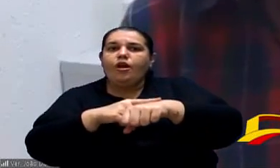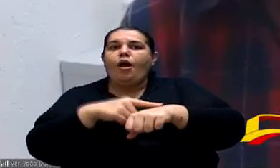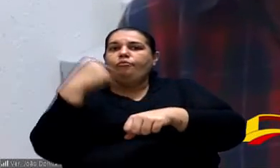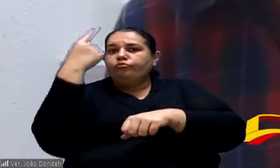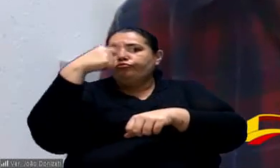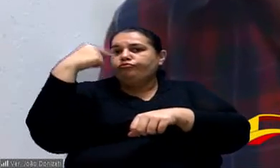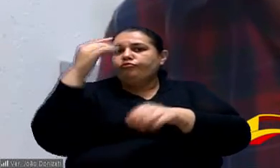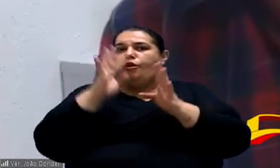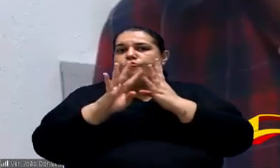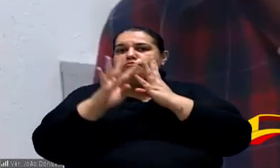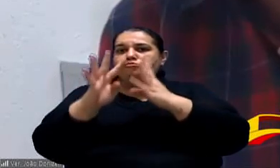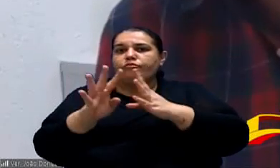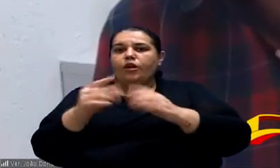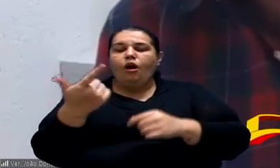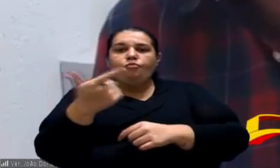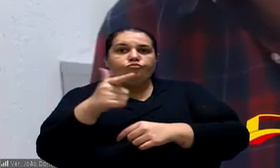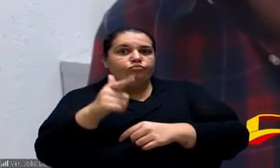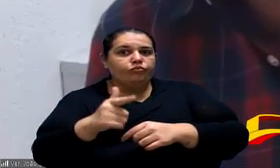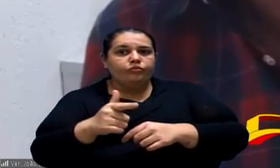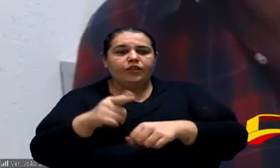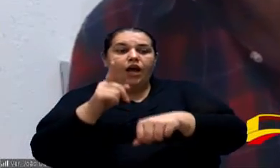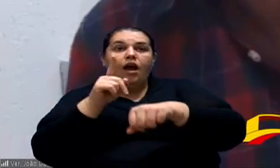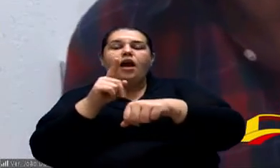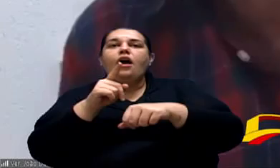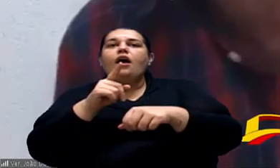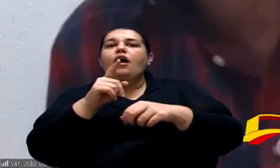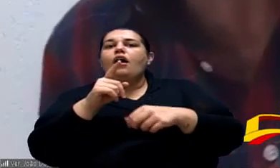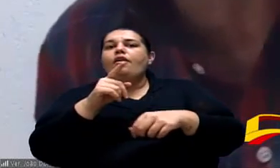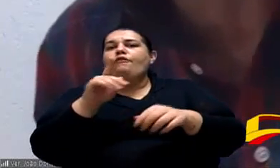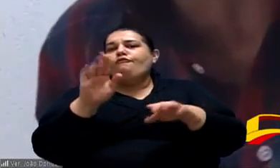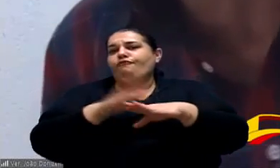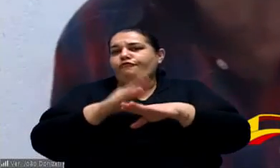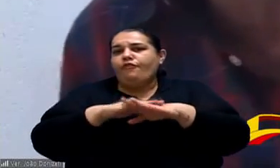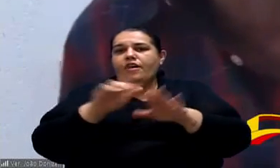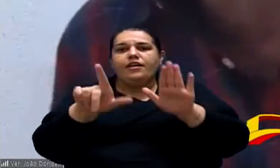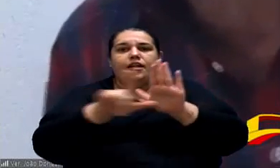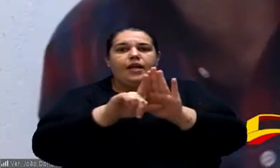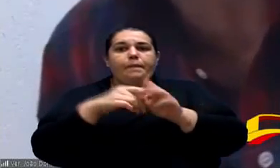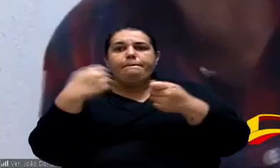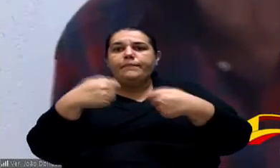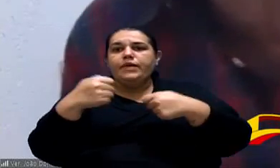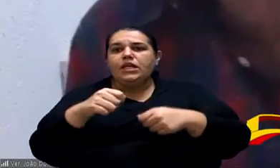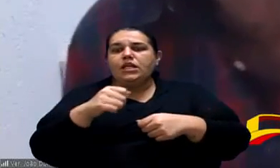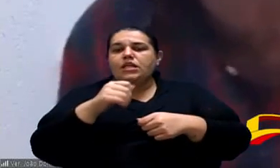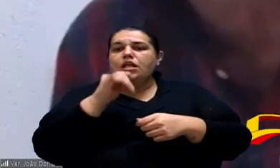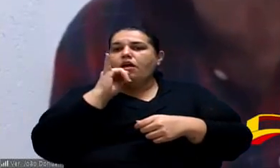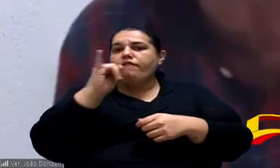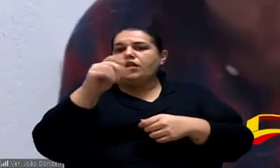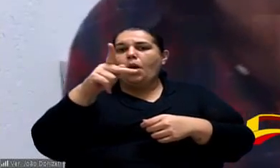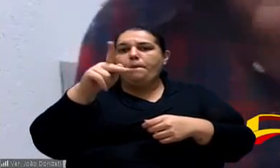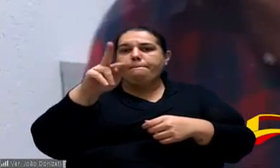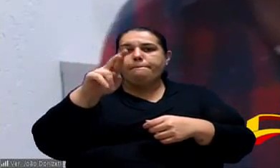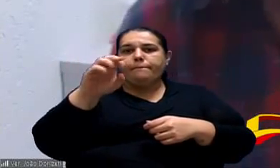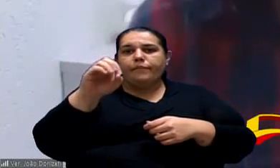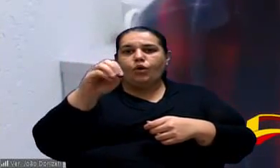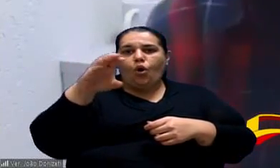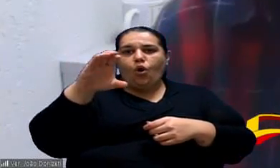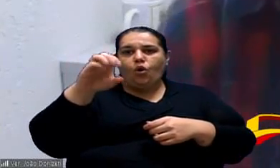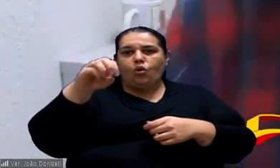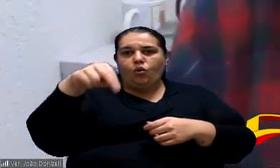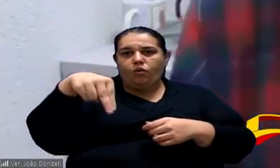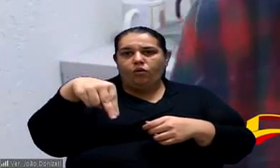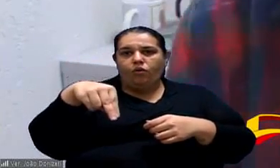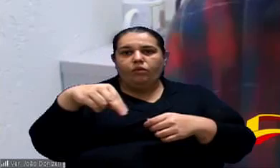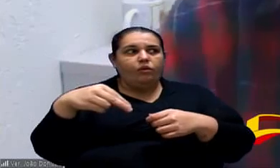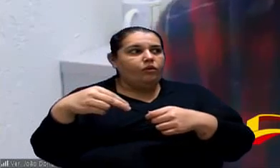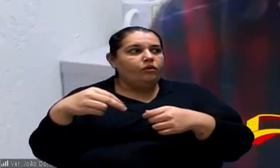ali, no não atendimento daquela lei, denunciar no PROCON, na fiscalização, chamar a fiscalização. É isso que tem